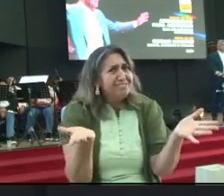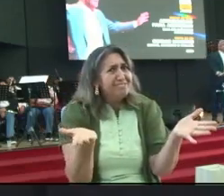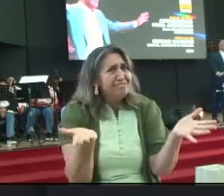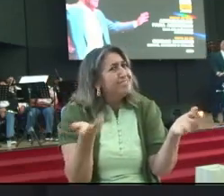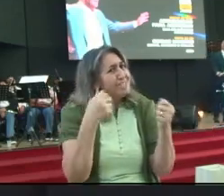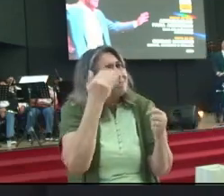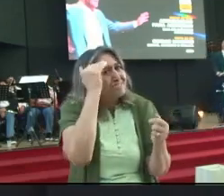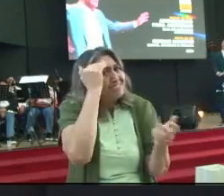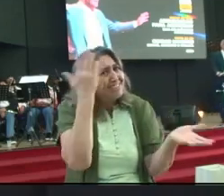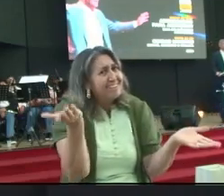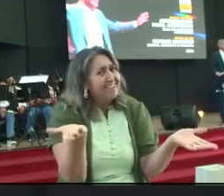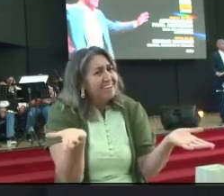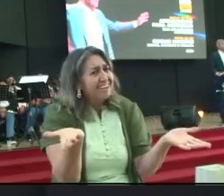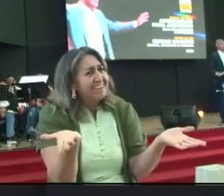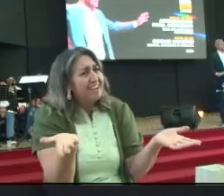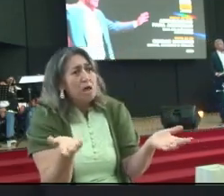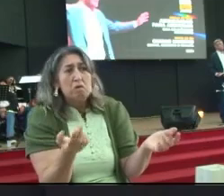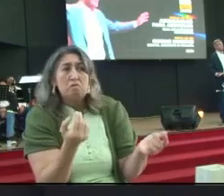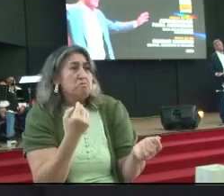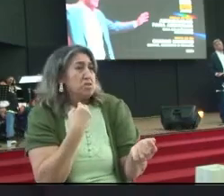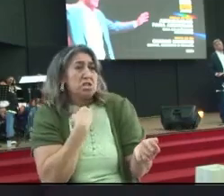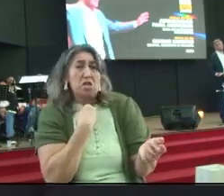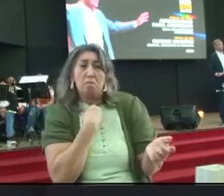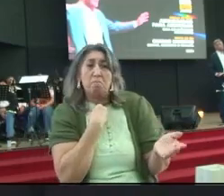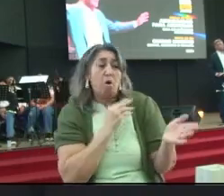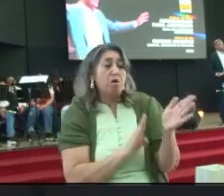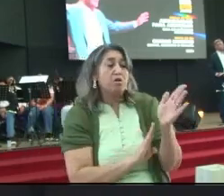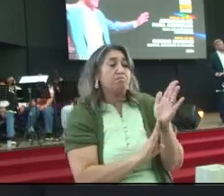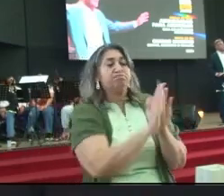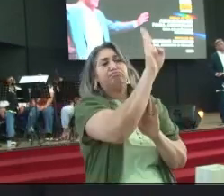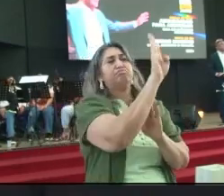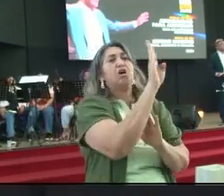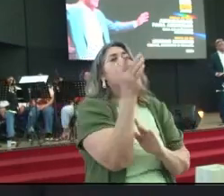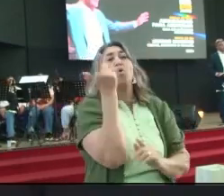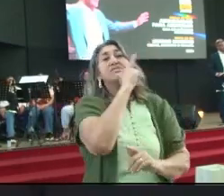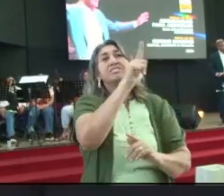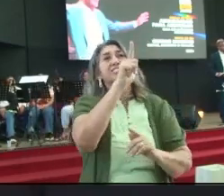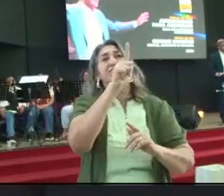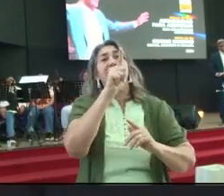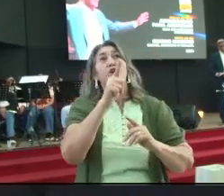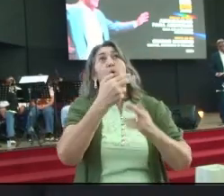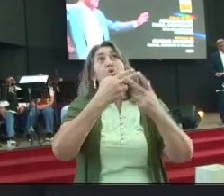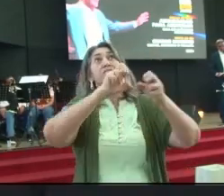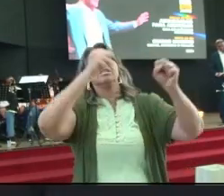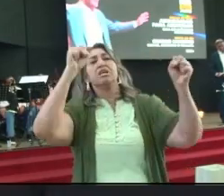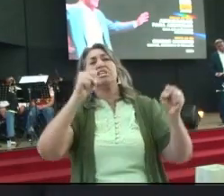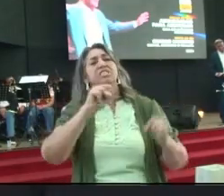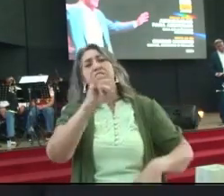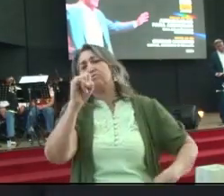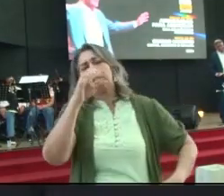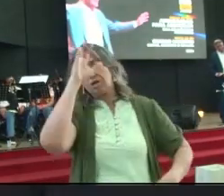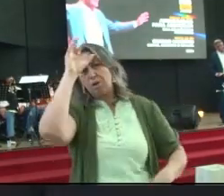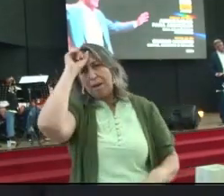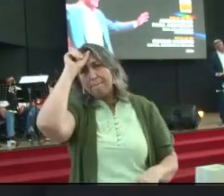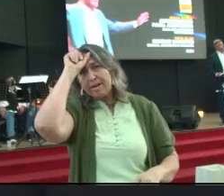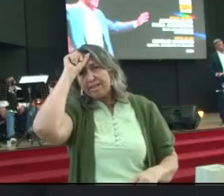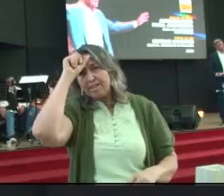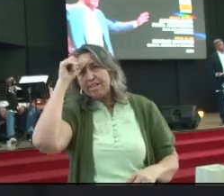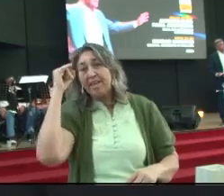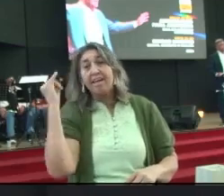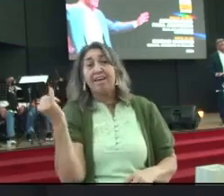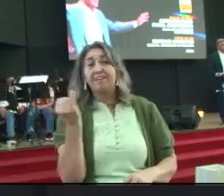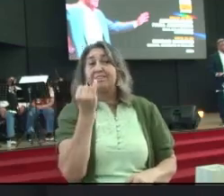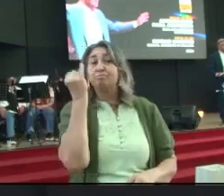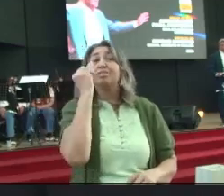Mas você não pode alcançar coisas maiores se você não aprender o princípio da fidelidade e de